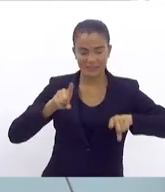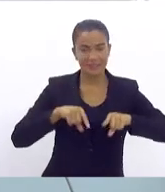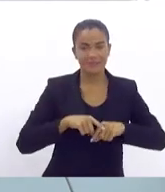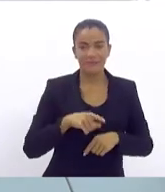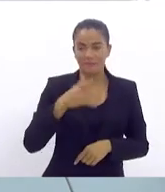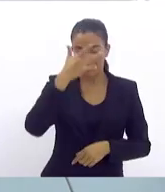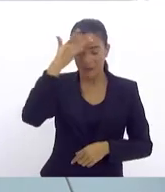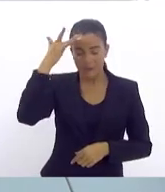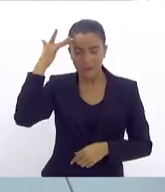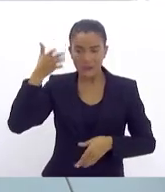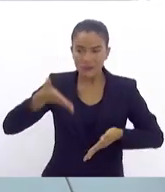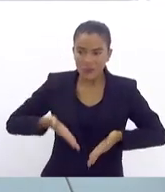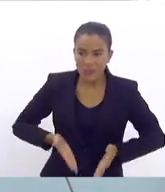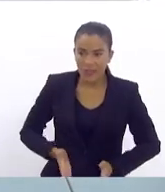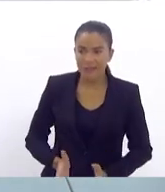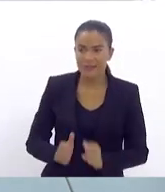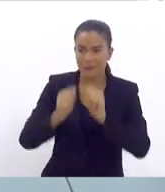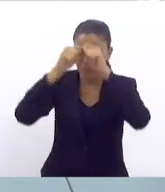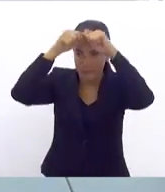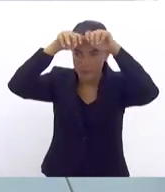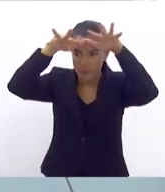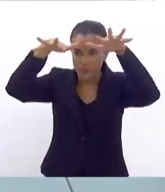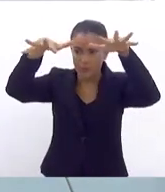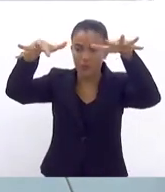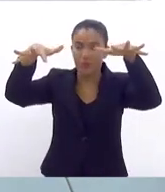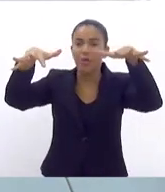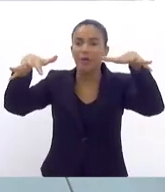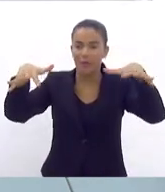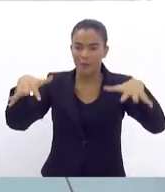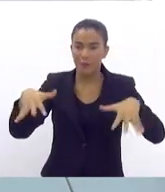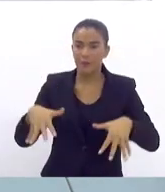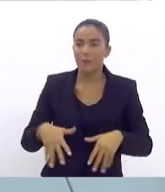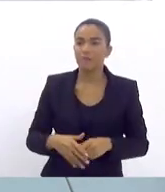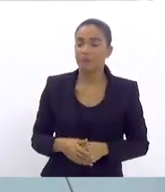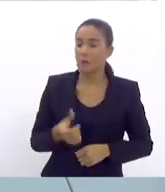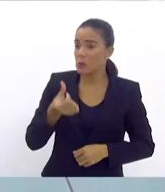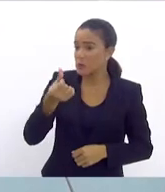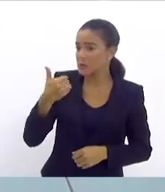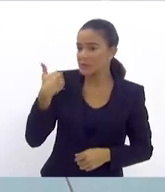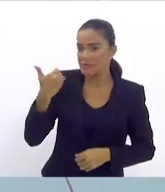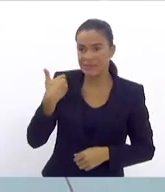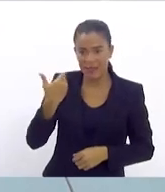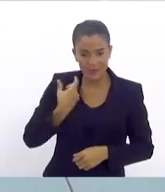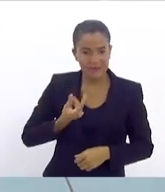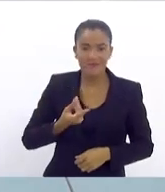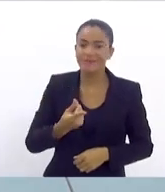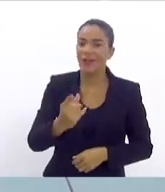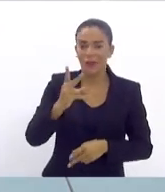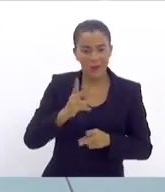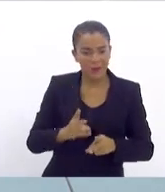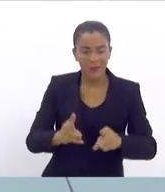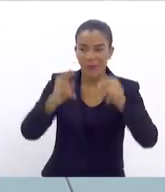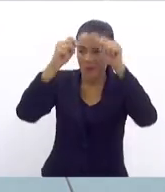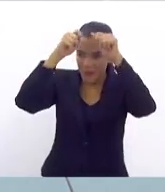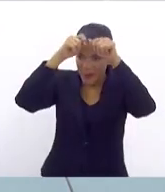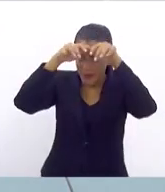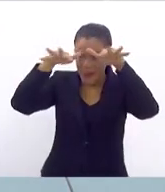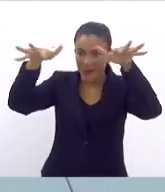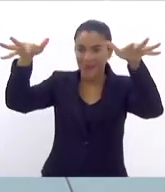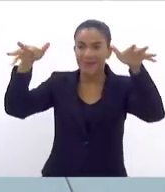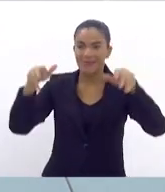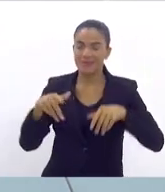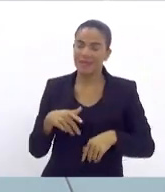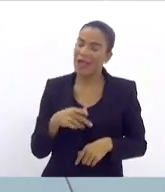cidadão nasceu autista, autista será, como ele está claramente dizendo. Então, é isso mesmo, é